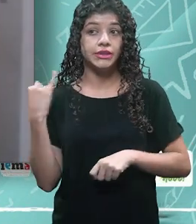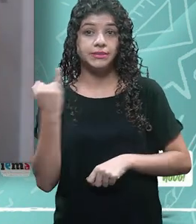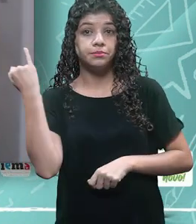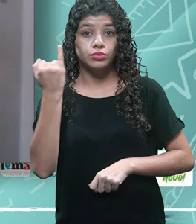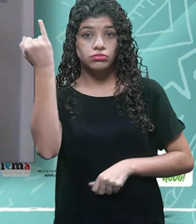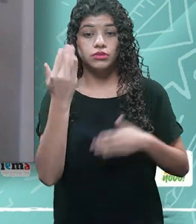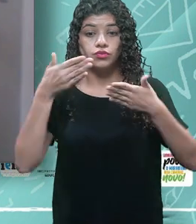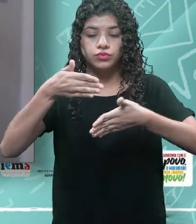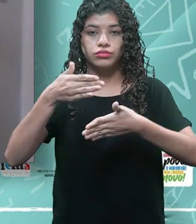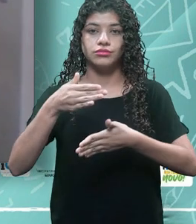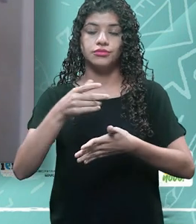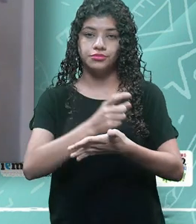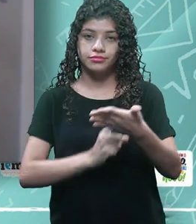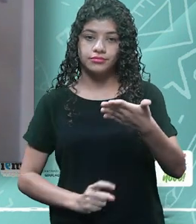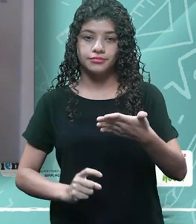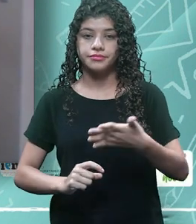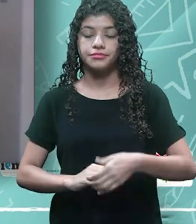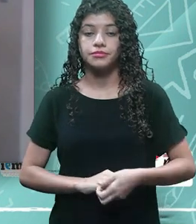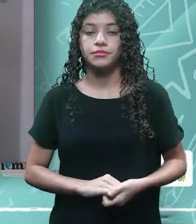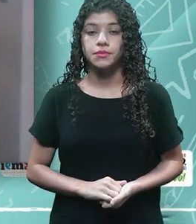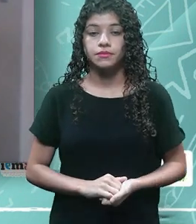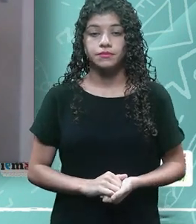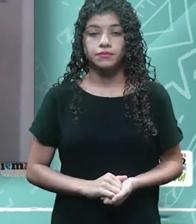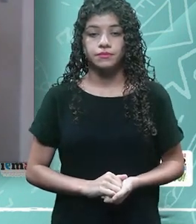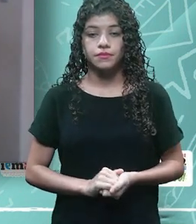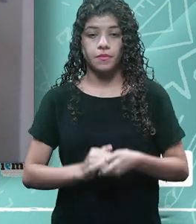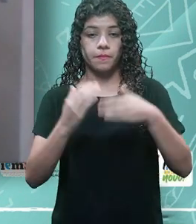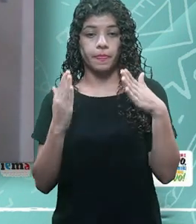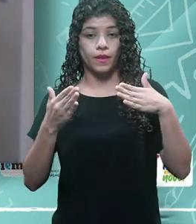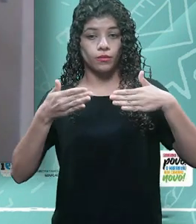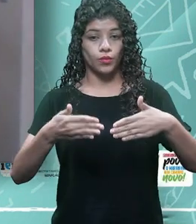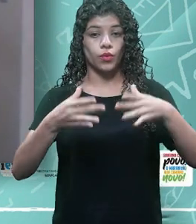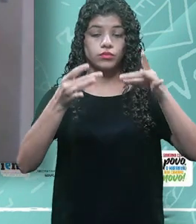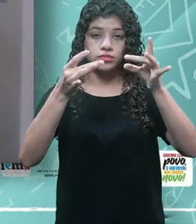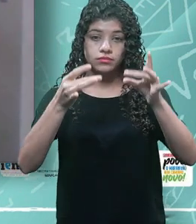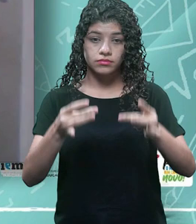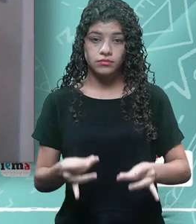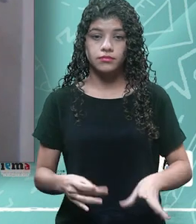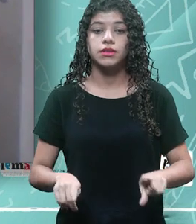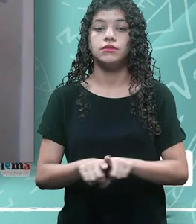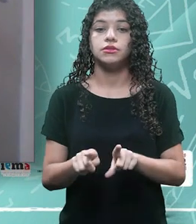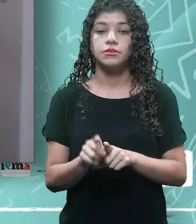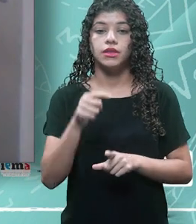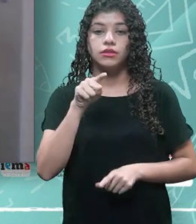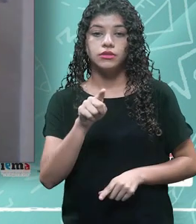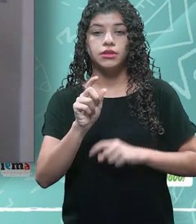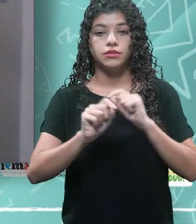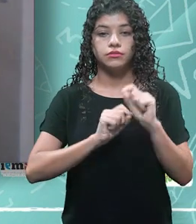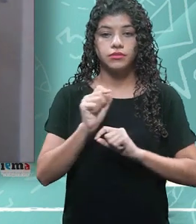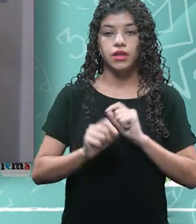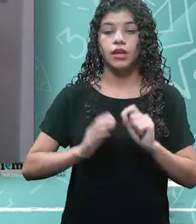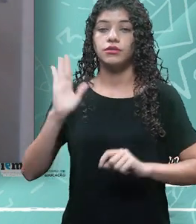riscar mesmo as partes principais busque riscar aquilo que é o principal e os detalhes que você vê que são